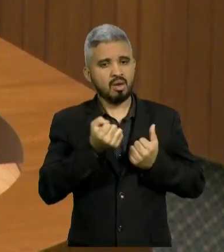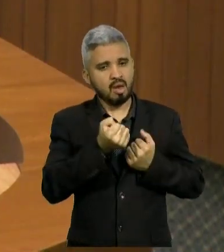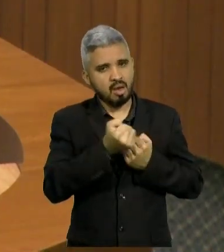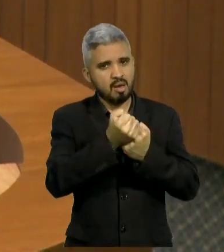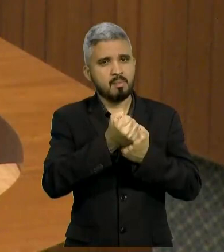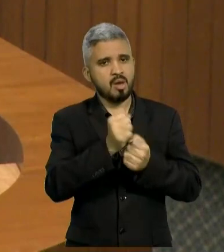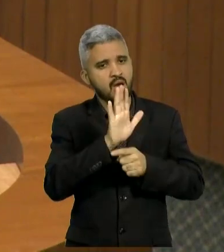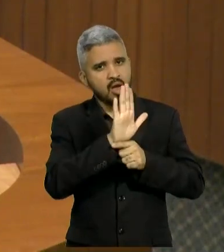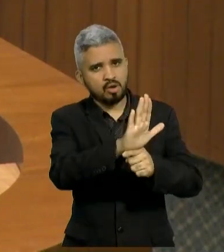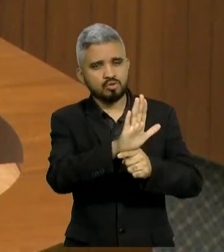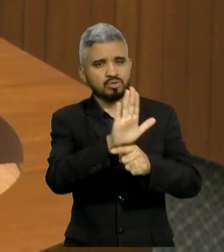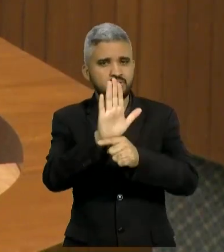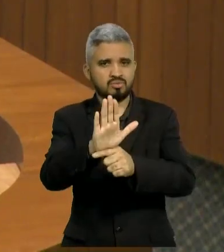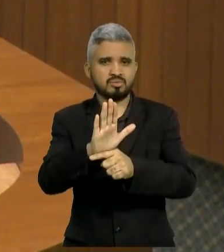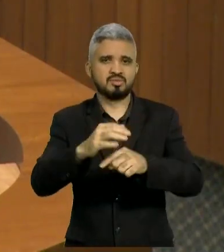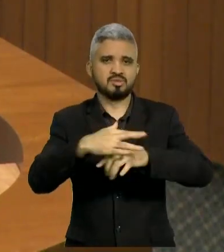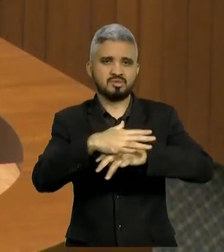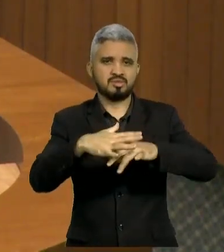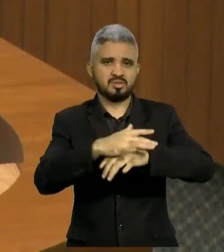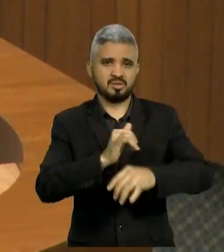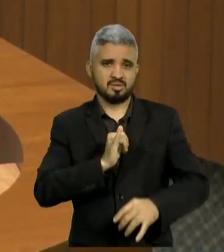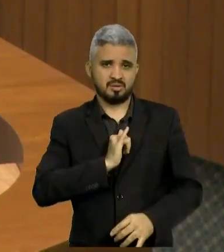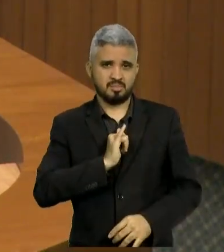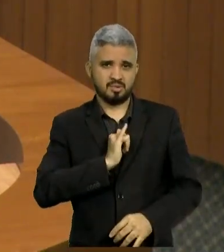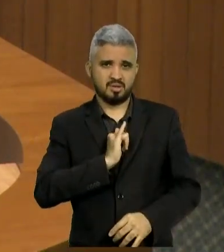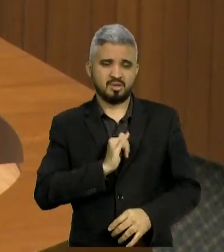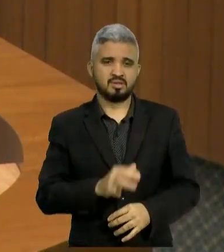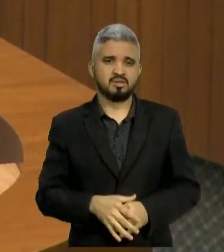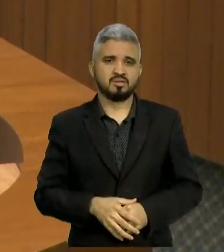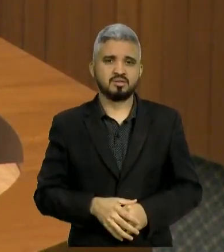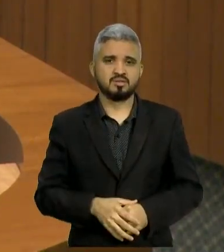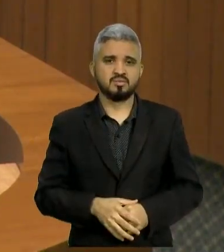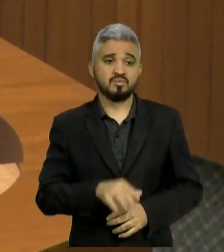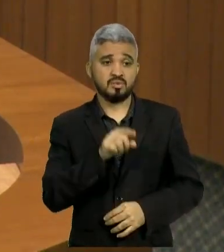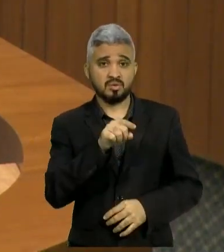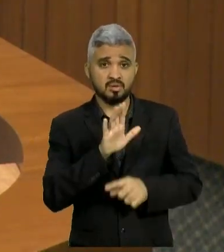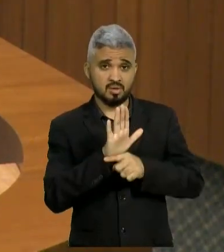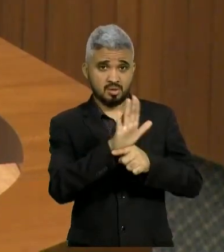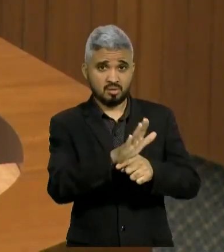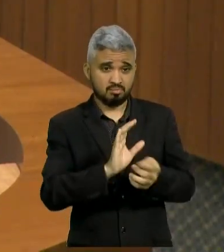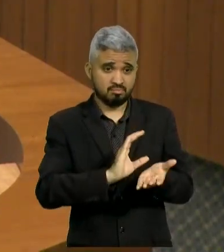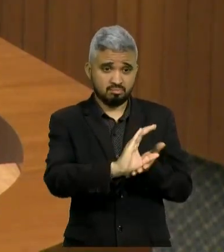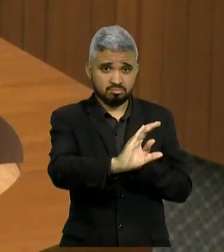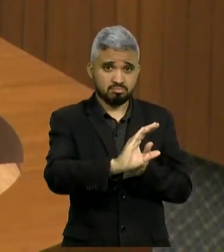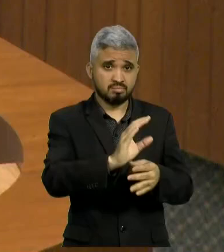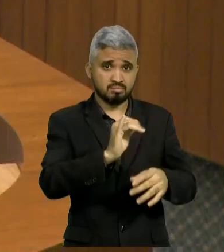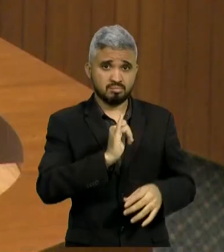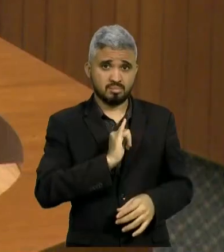deixo registrado que estamos fazendo Imperatriz e vamos fazer, sim, também em outros...